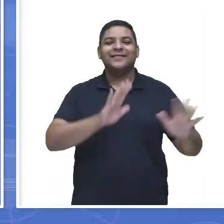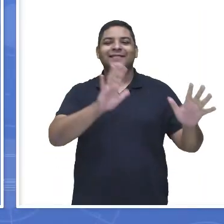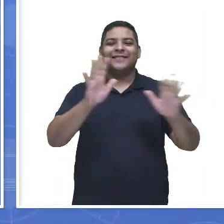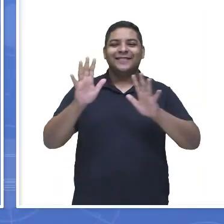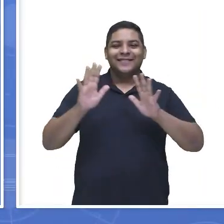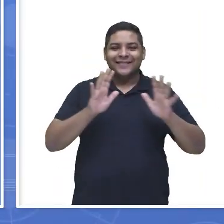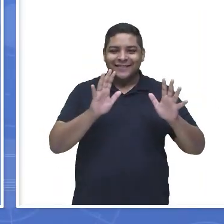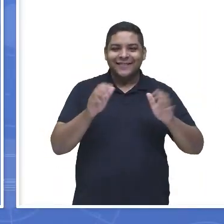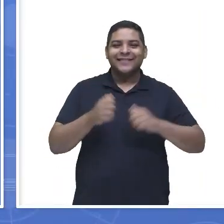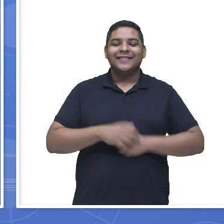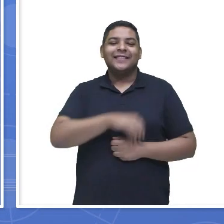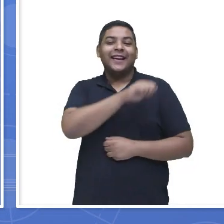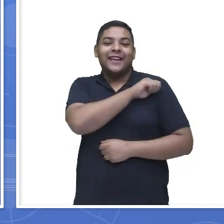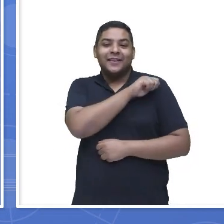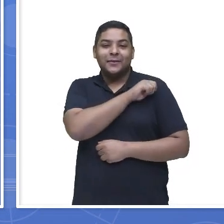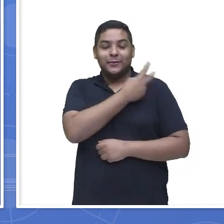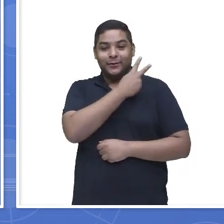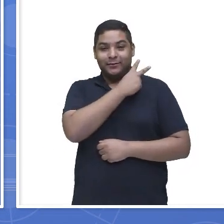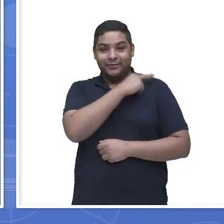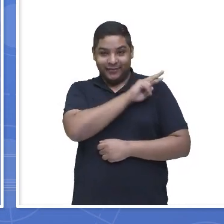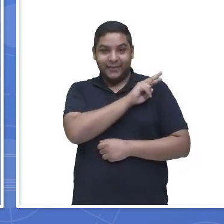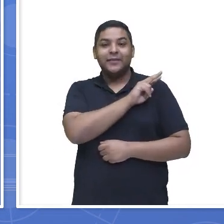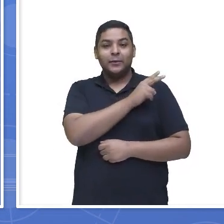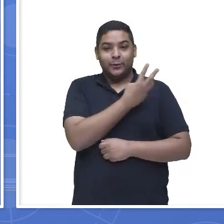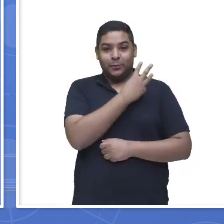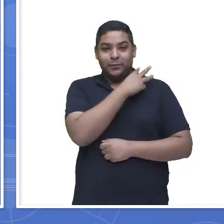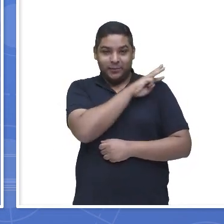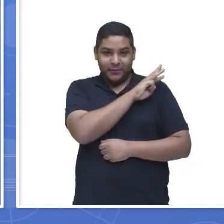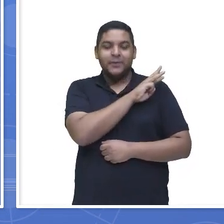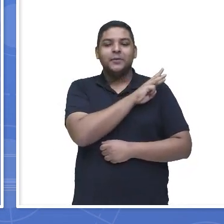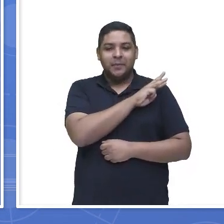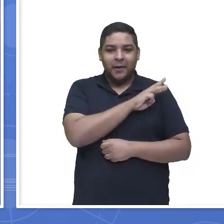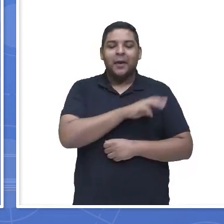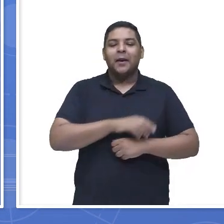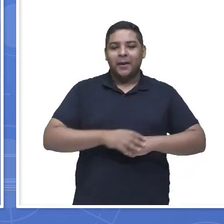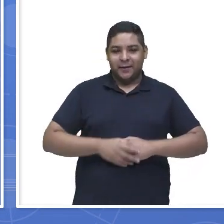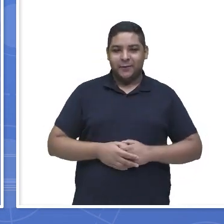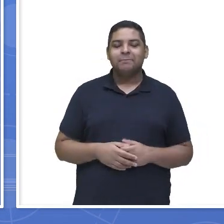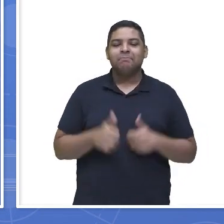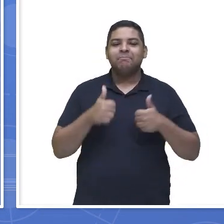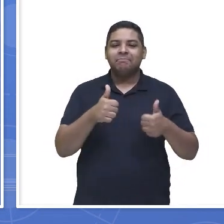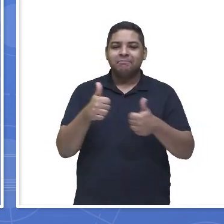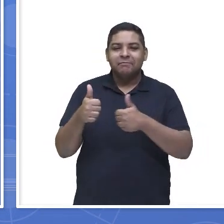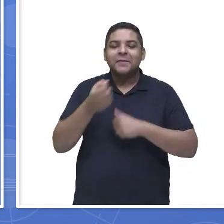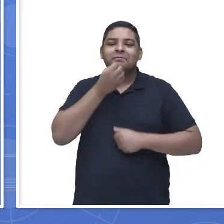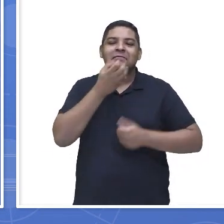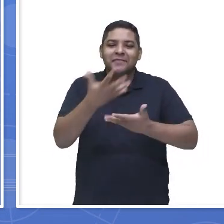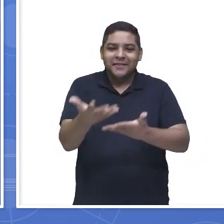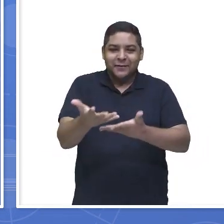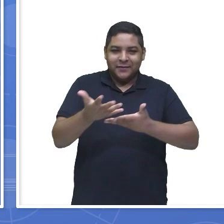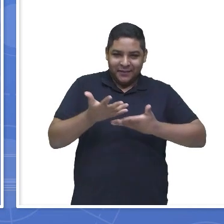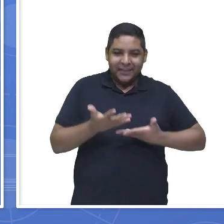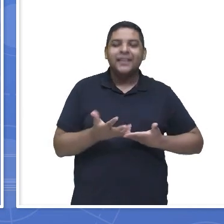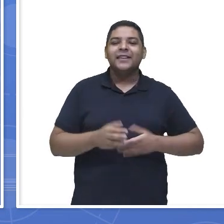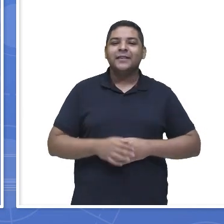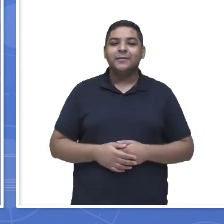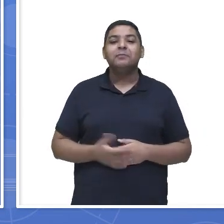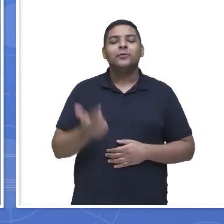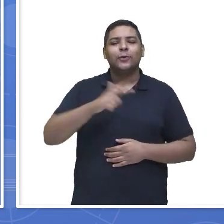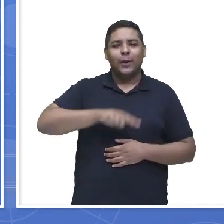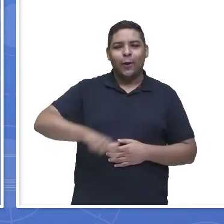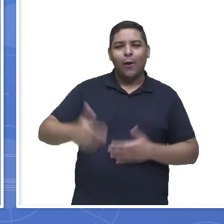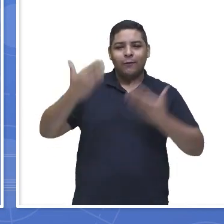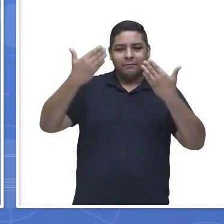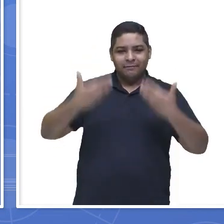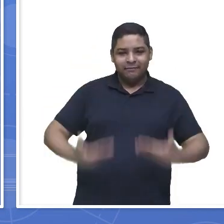Olá, alunos da segunda série do ensino médio, muito bom, sejam todos bem-vindos. Olha eu aqui de novo,